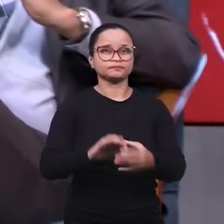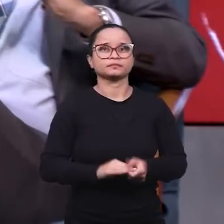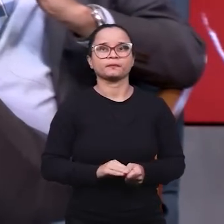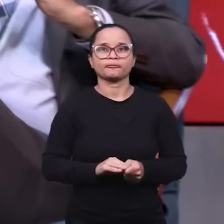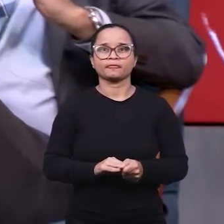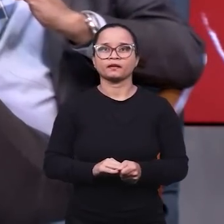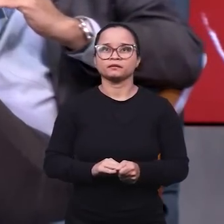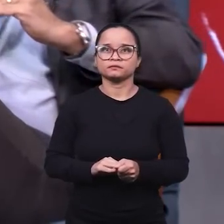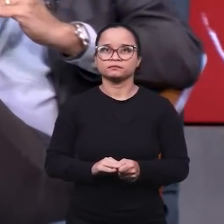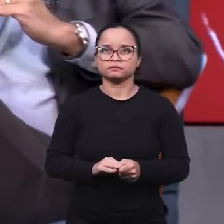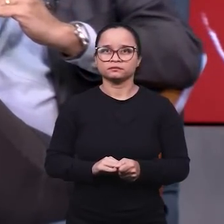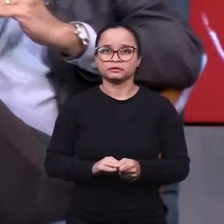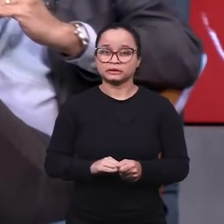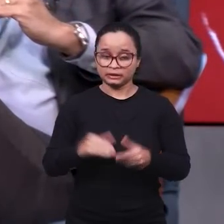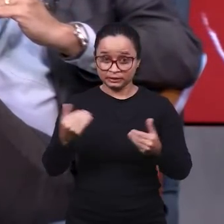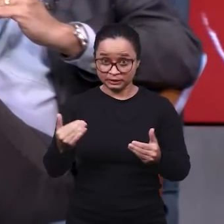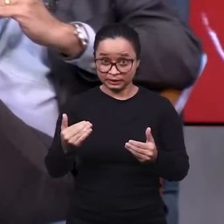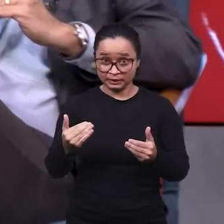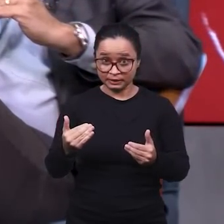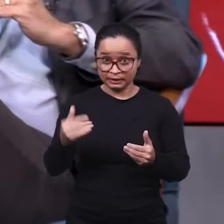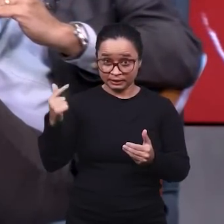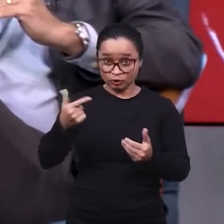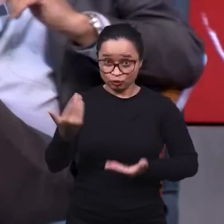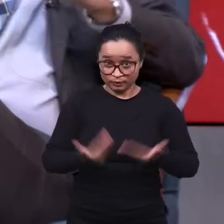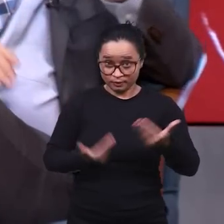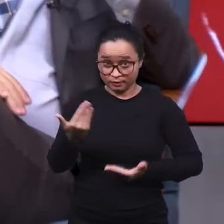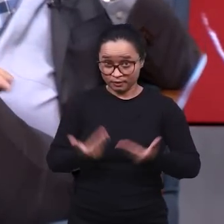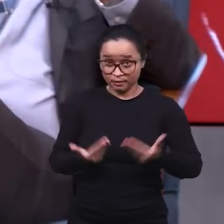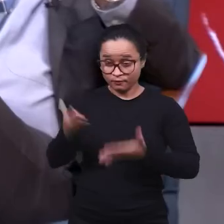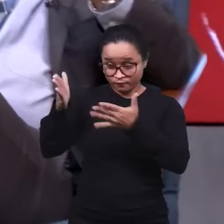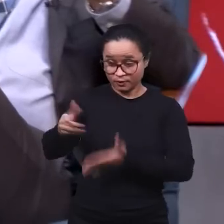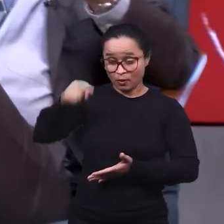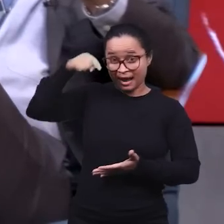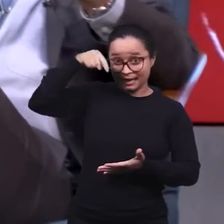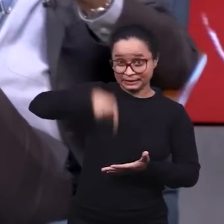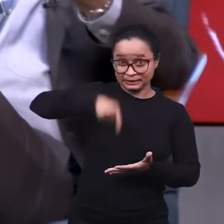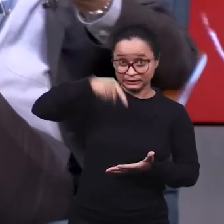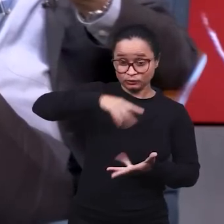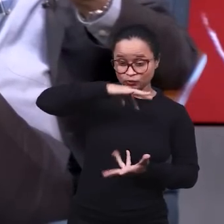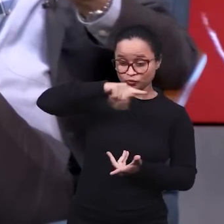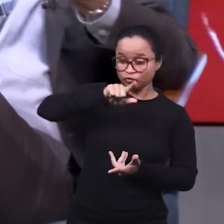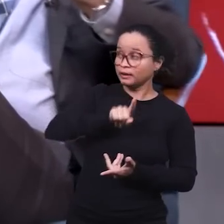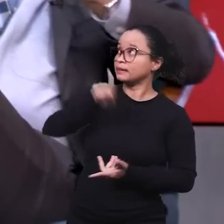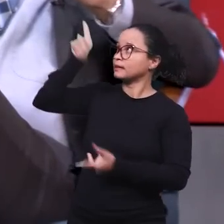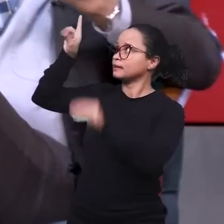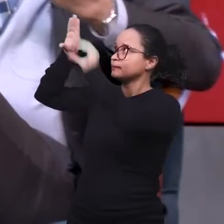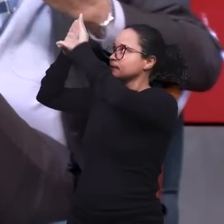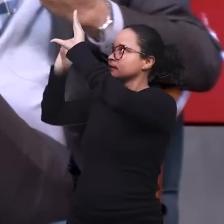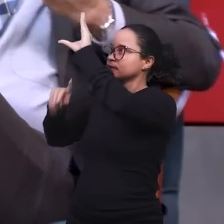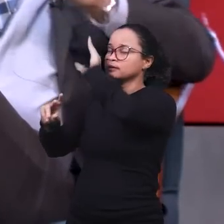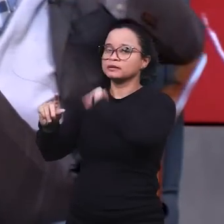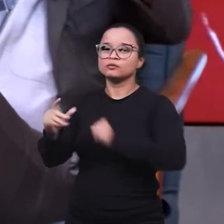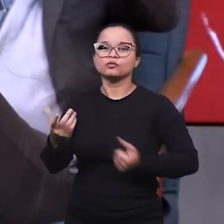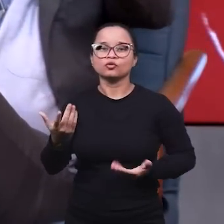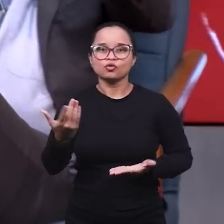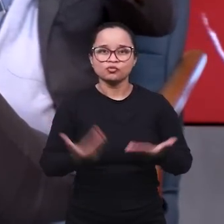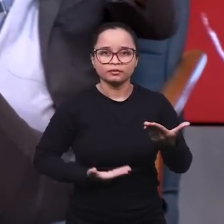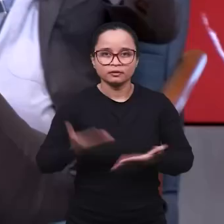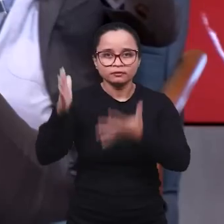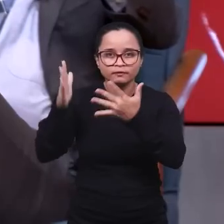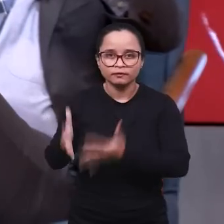da igreja aqui com a eternidade. A igreja que está ligada